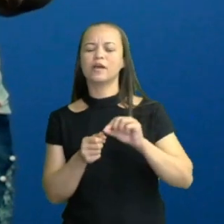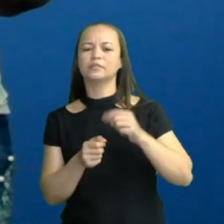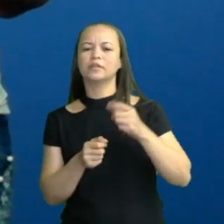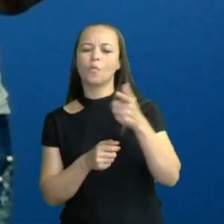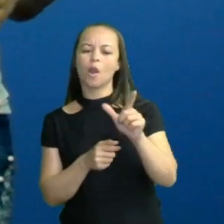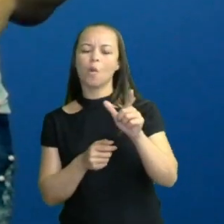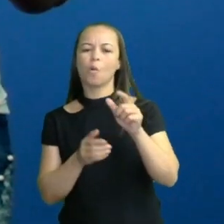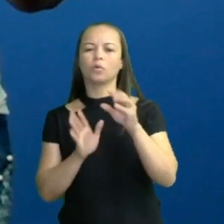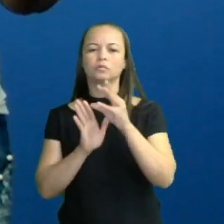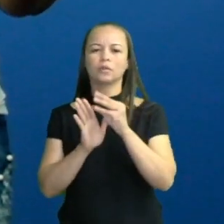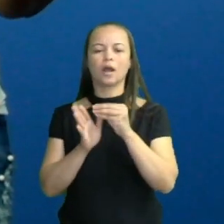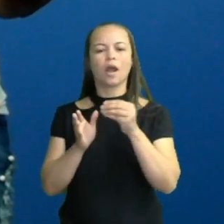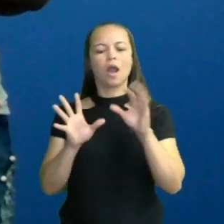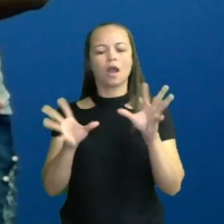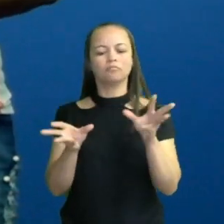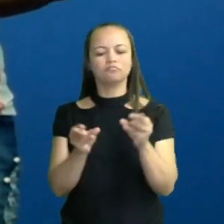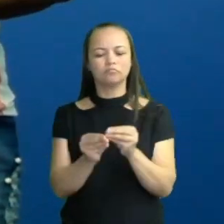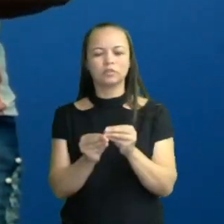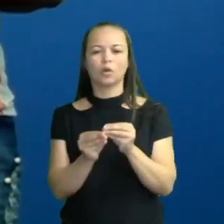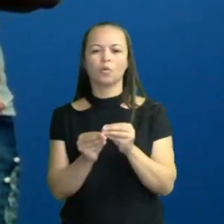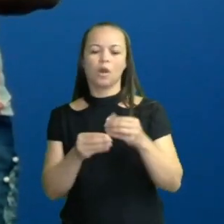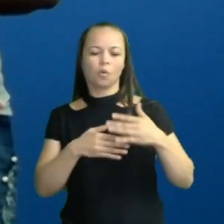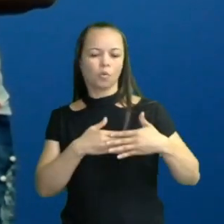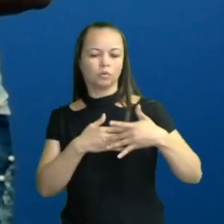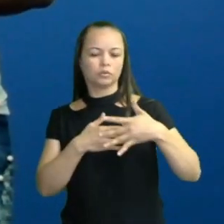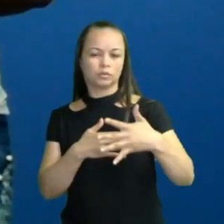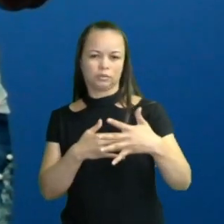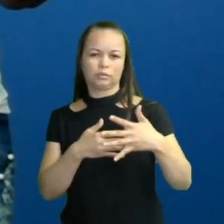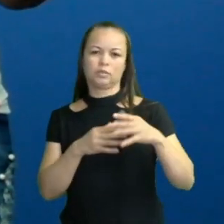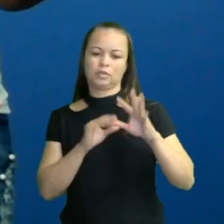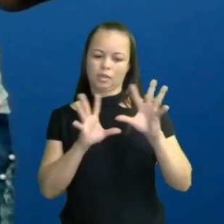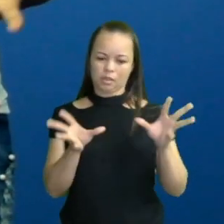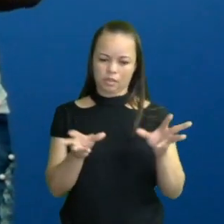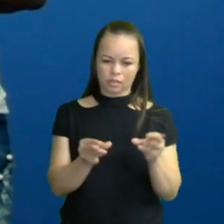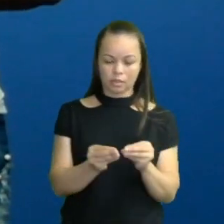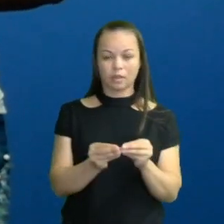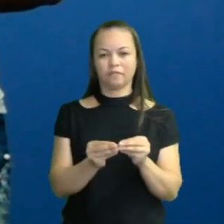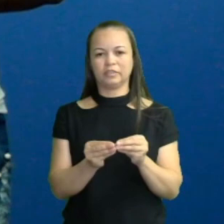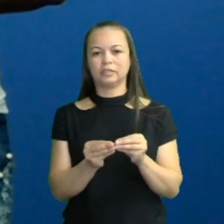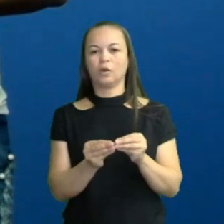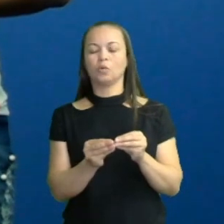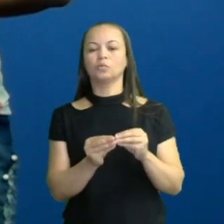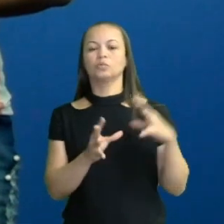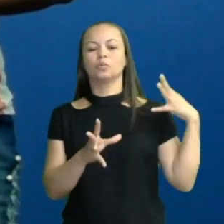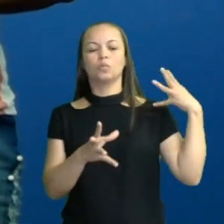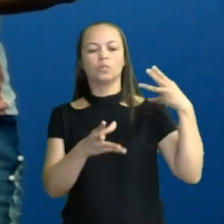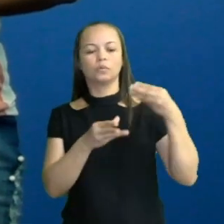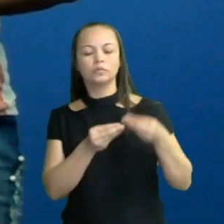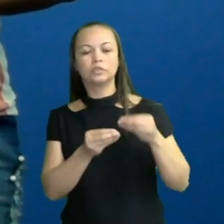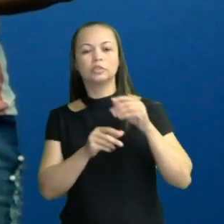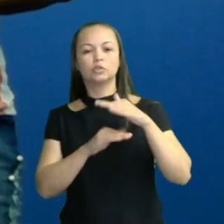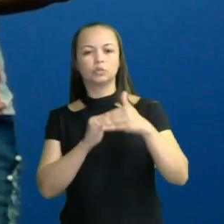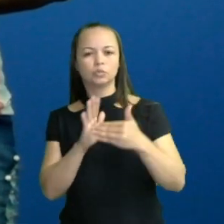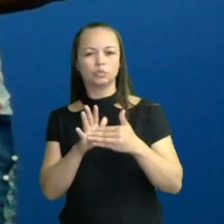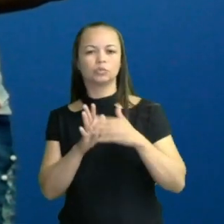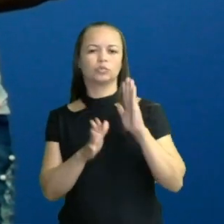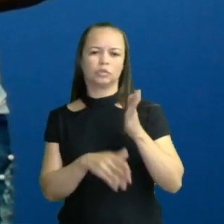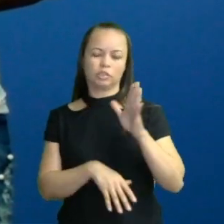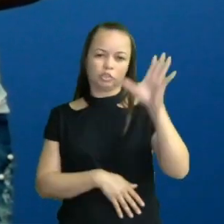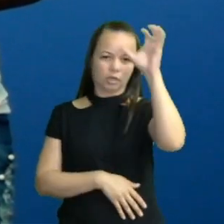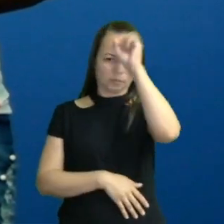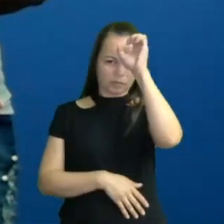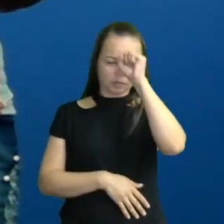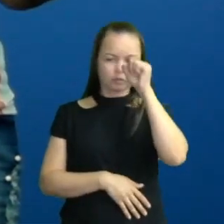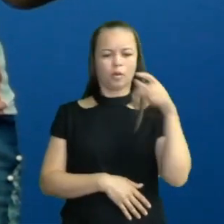outra revisão. Vamos dar continuidade à nossa revisão de tudo que já aprendemos. Eu sou a professora